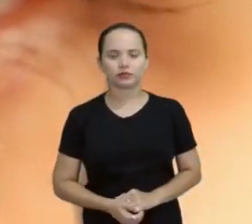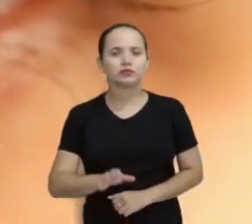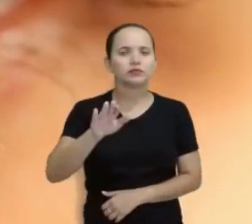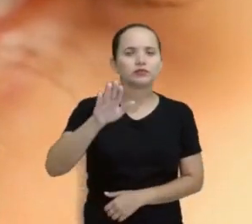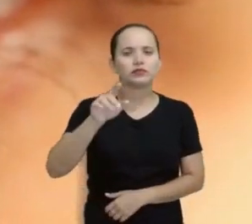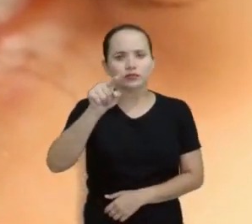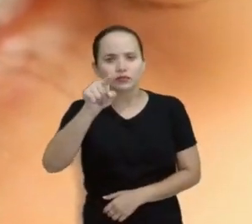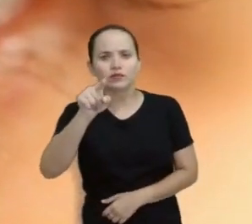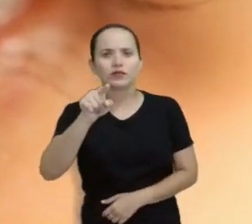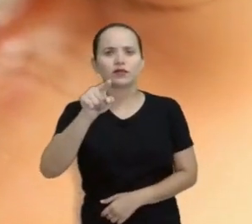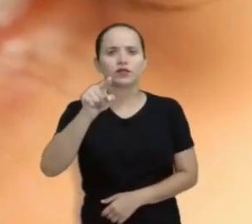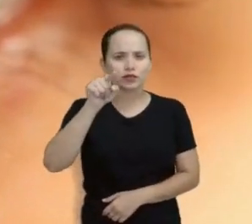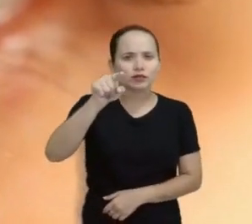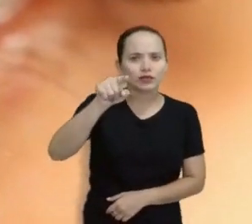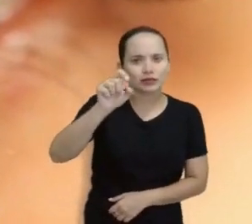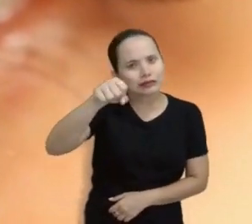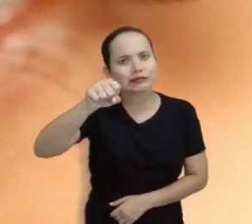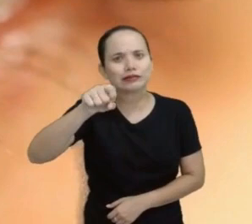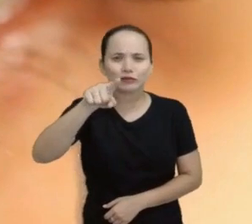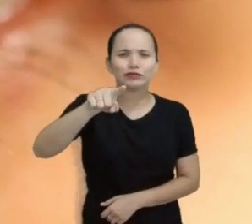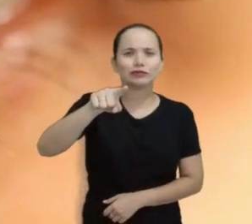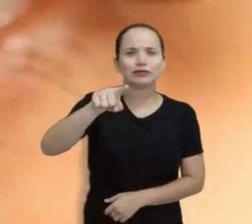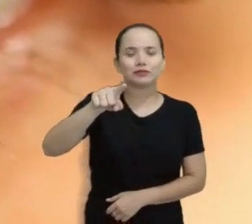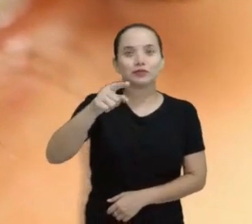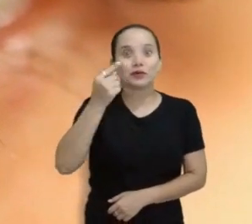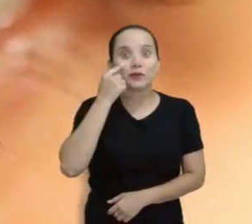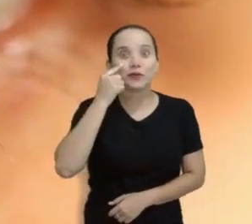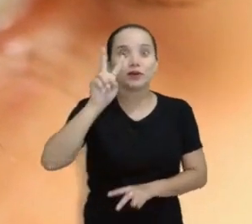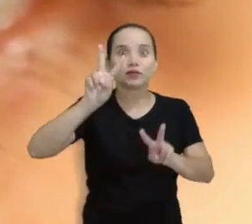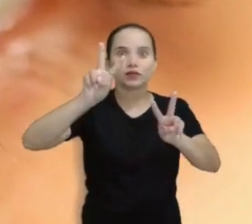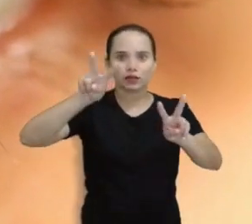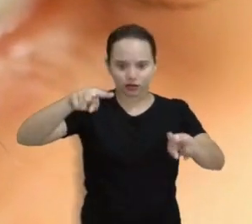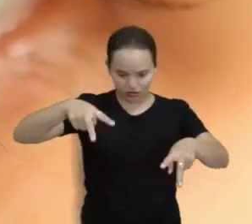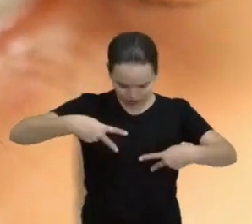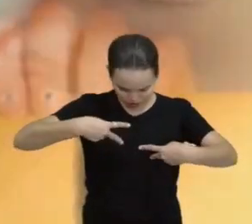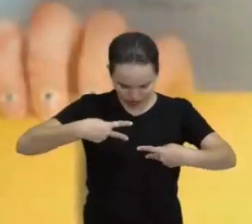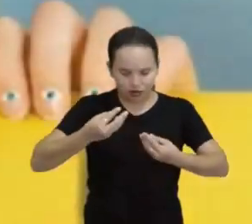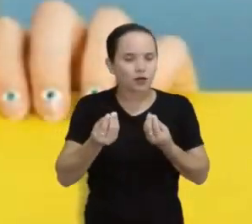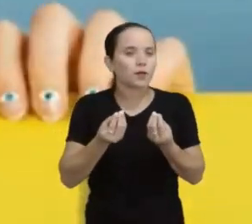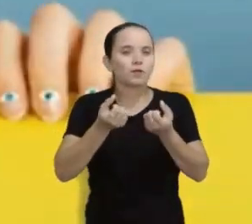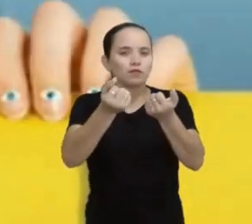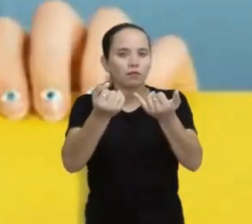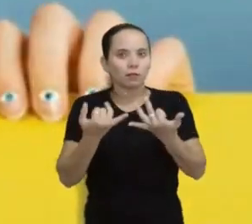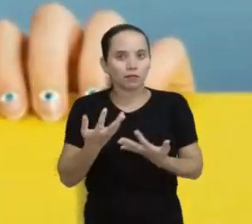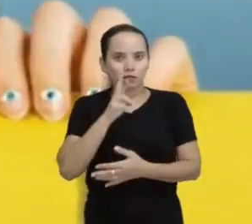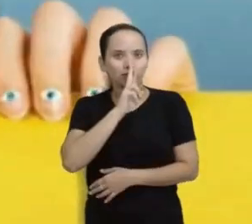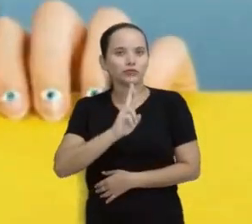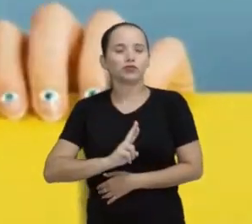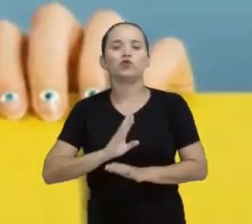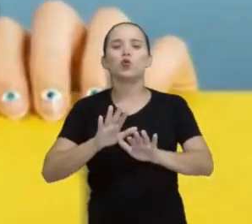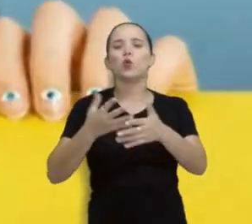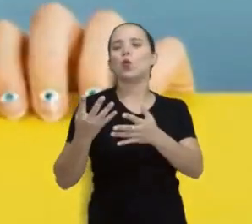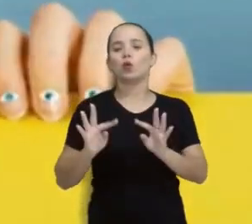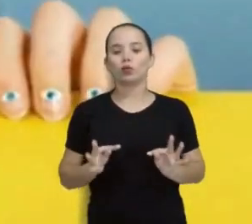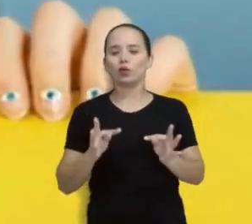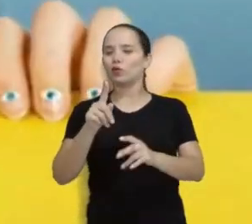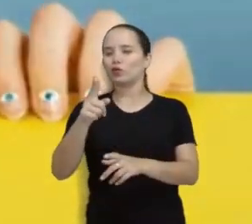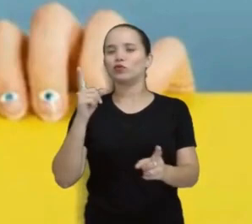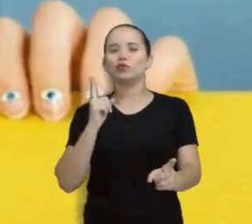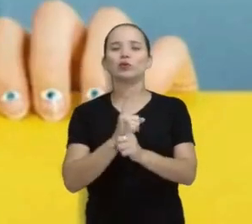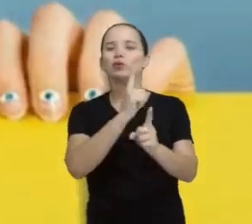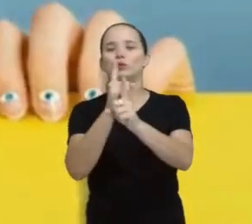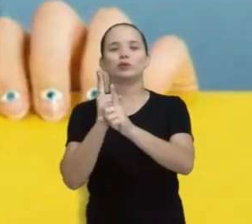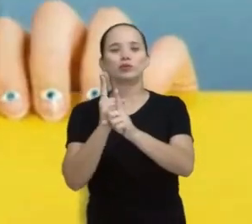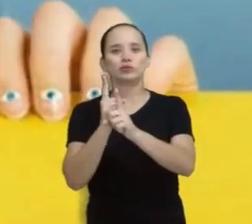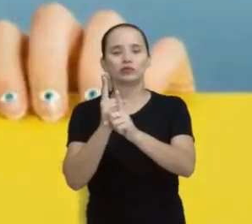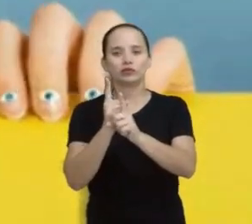Ei, você mesmo. Olhe para você agora e me diga, qual a tecnologia que você vê?